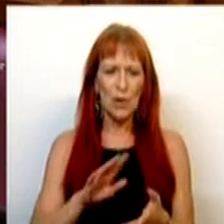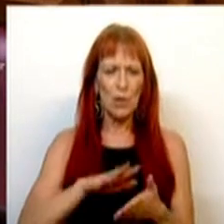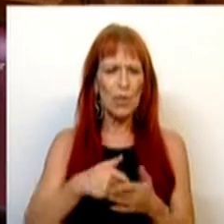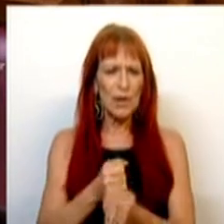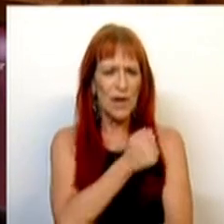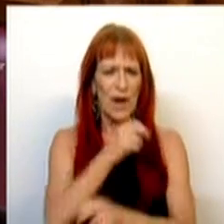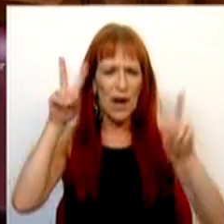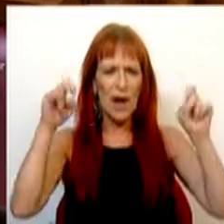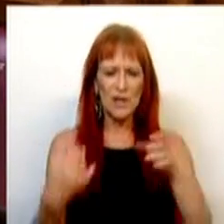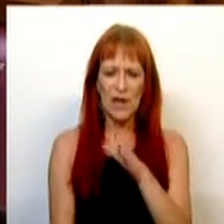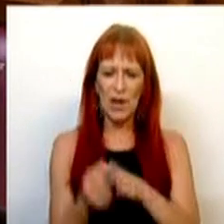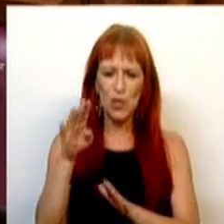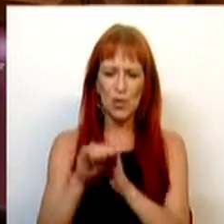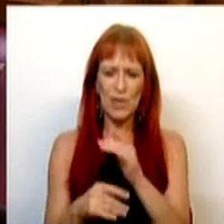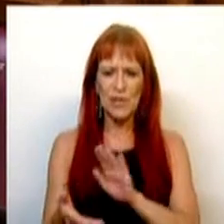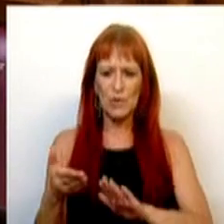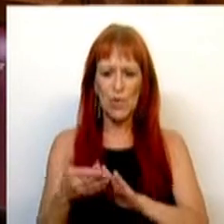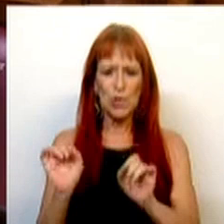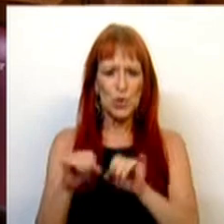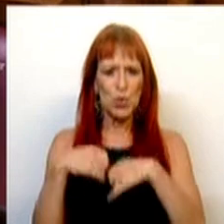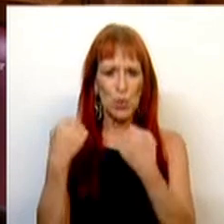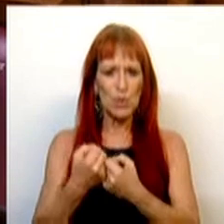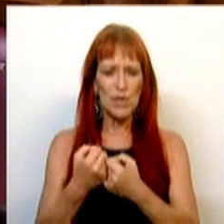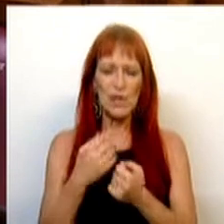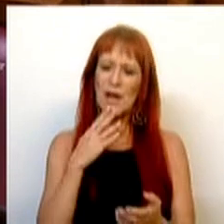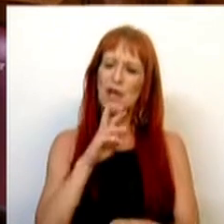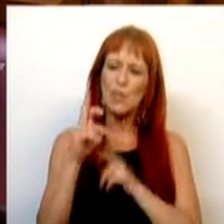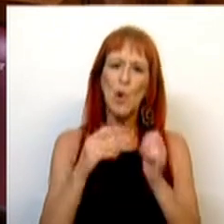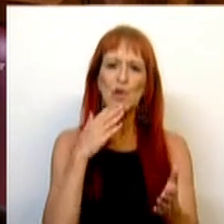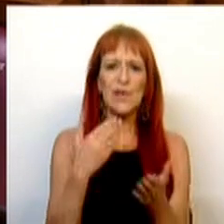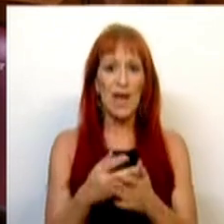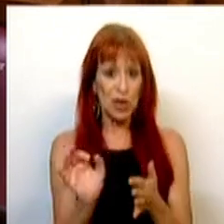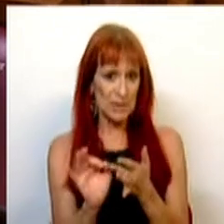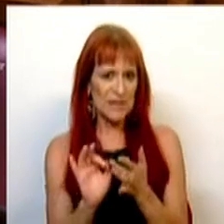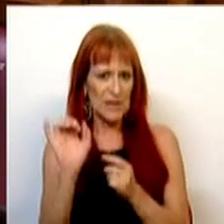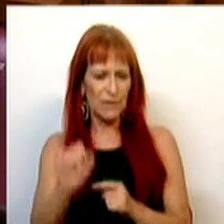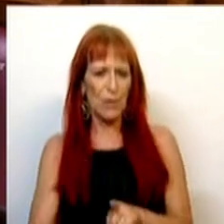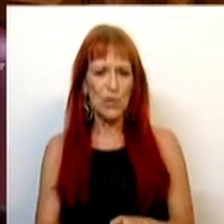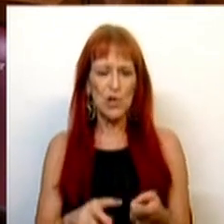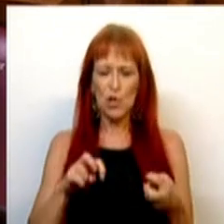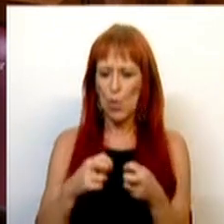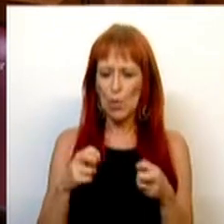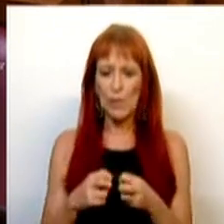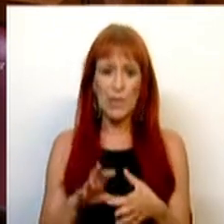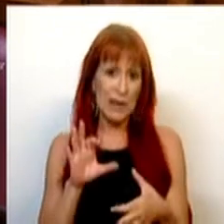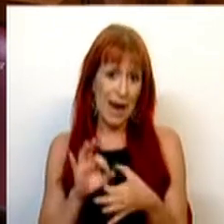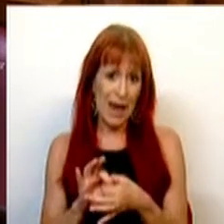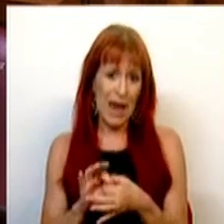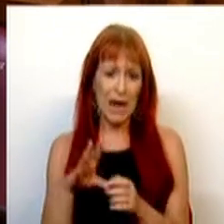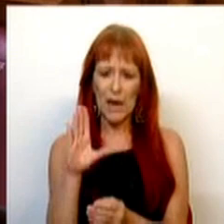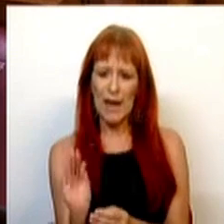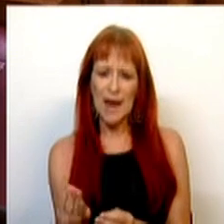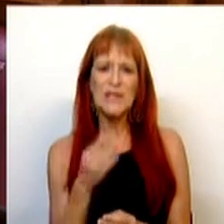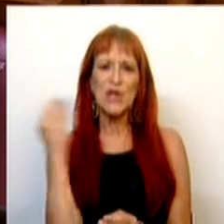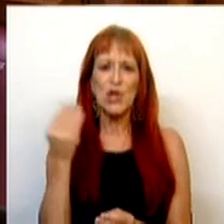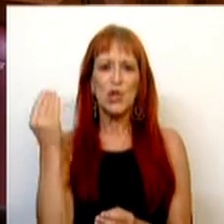Casa, criado no âmbito do Programa de Emergência Social, para dar respostas específicas às problemáticas inerentes às